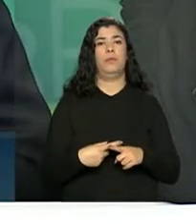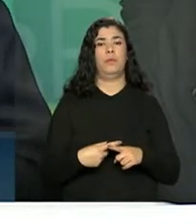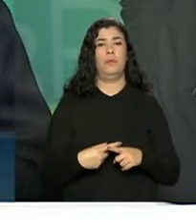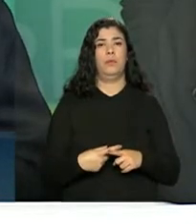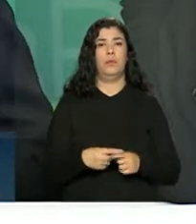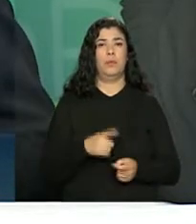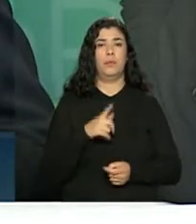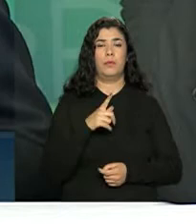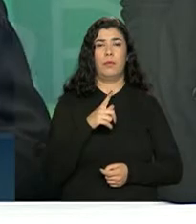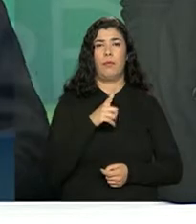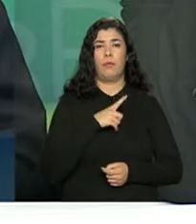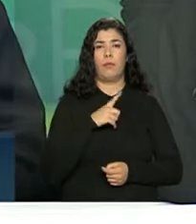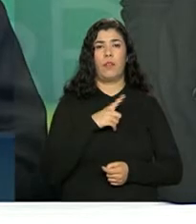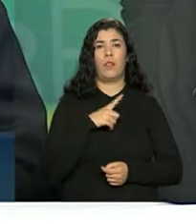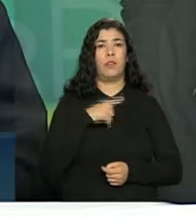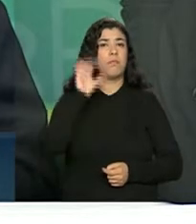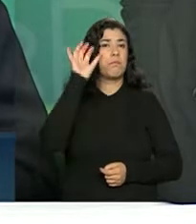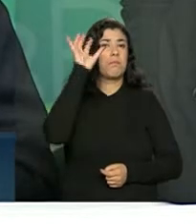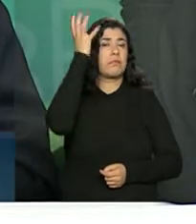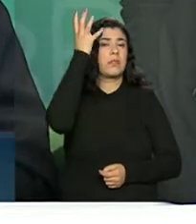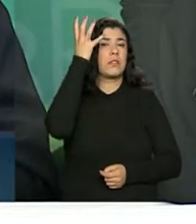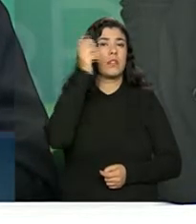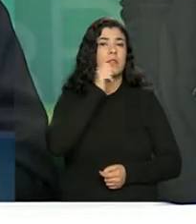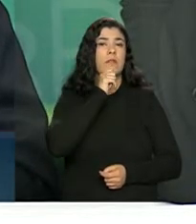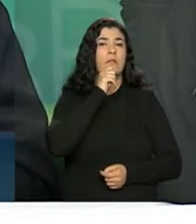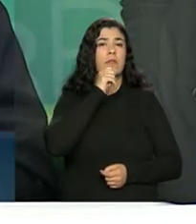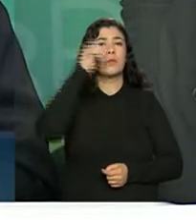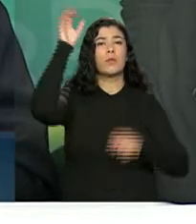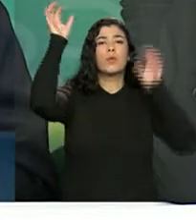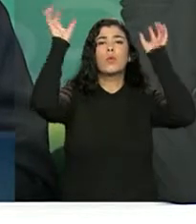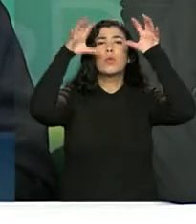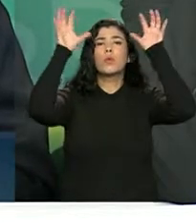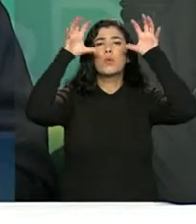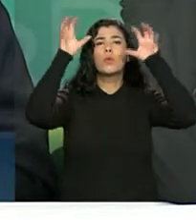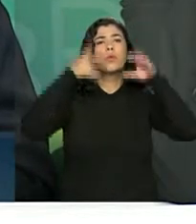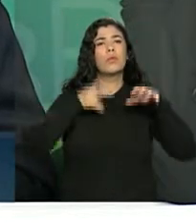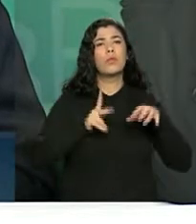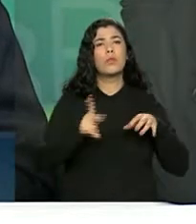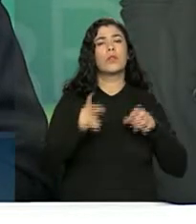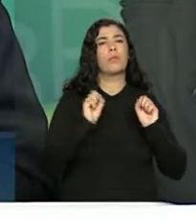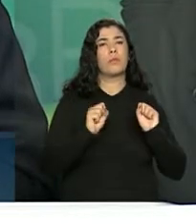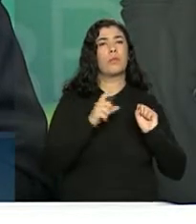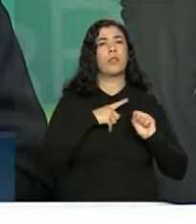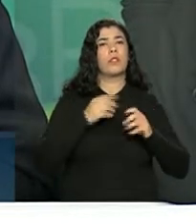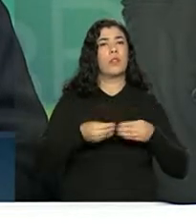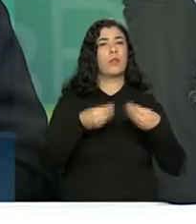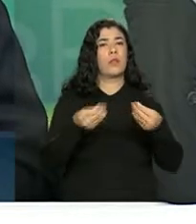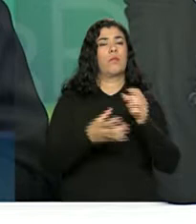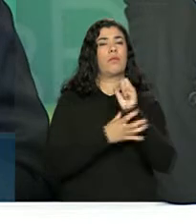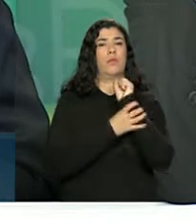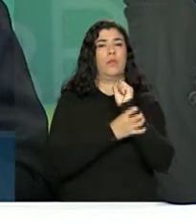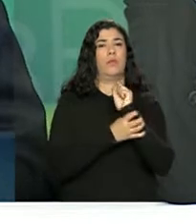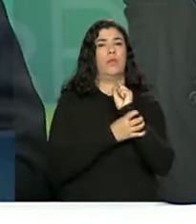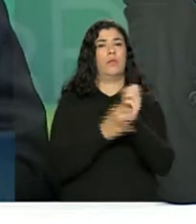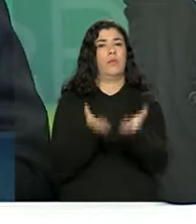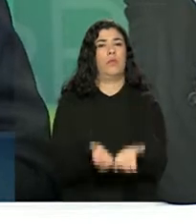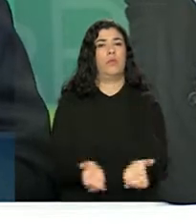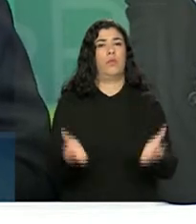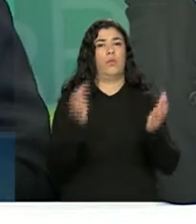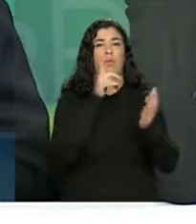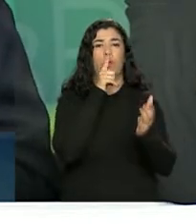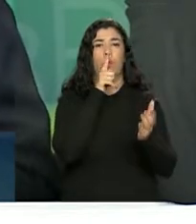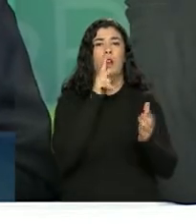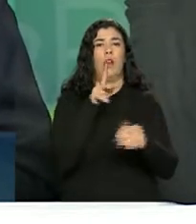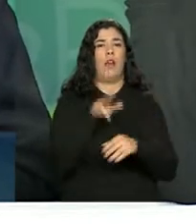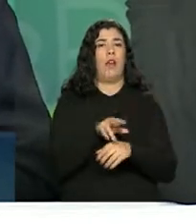que tá da imprevisibilidade em relação as chuvas nós possamos oferecer a maior segurança aí daqui é possível para as populações